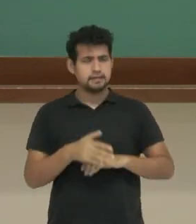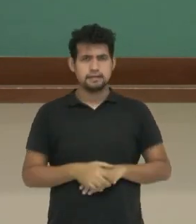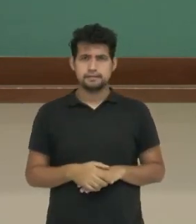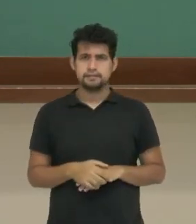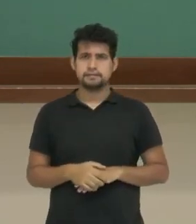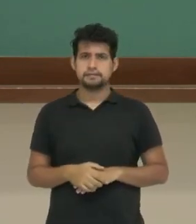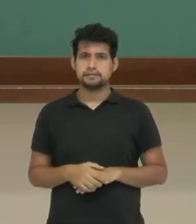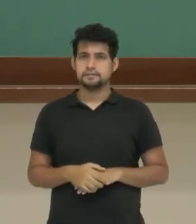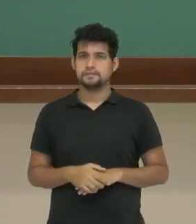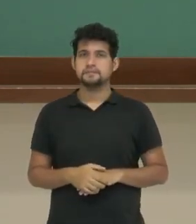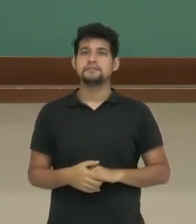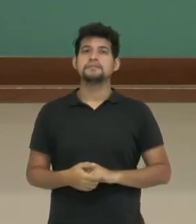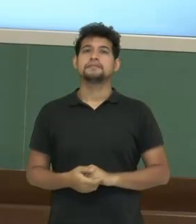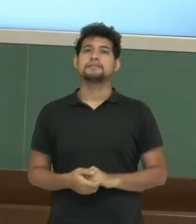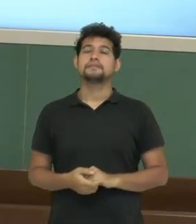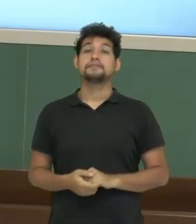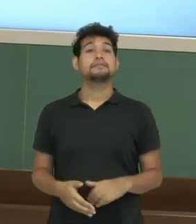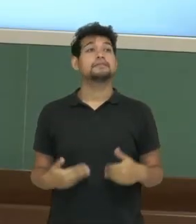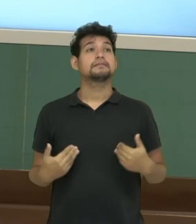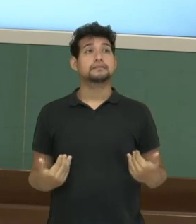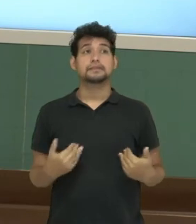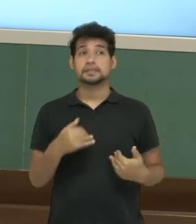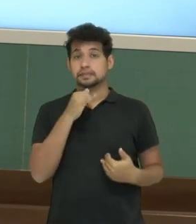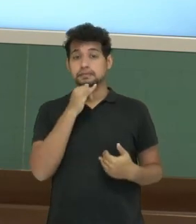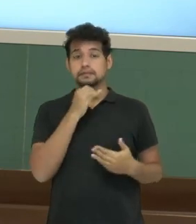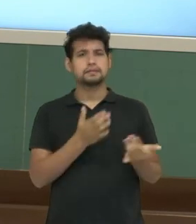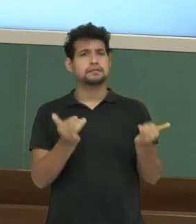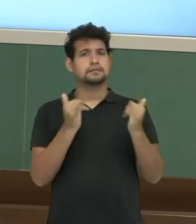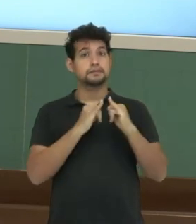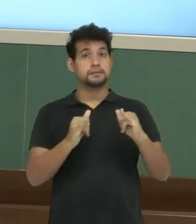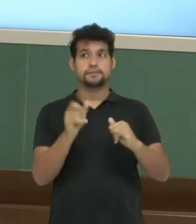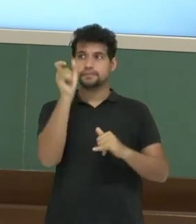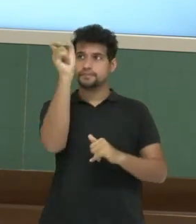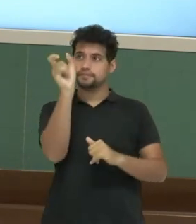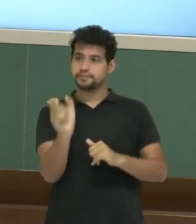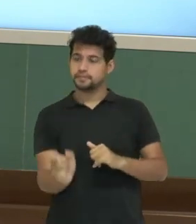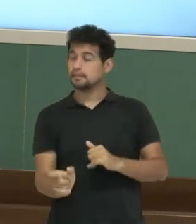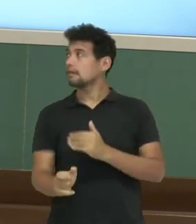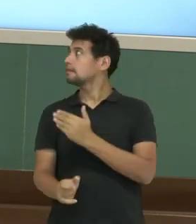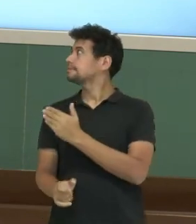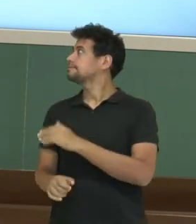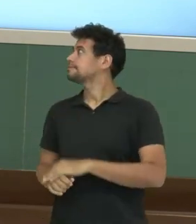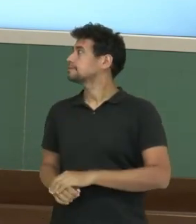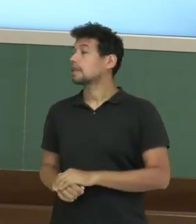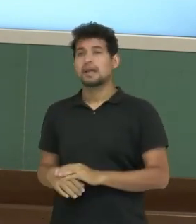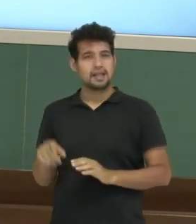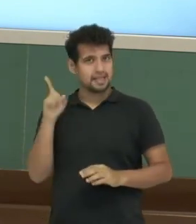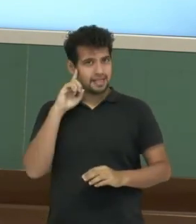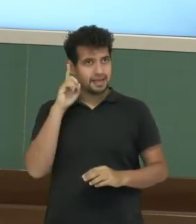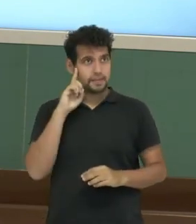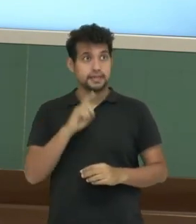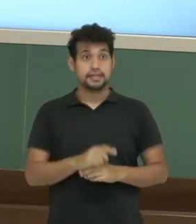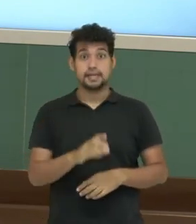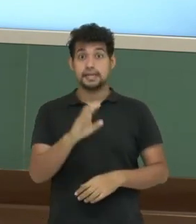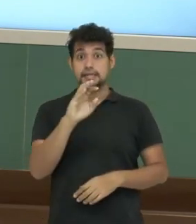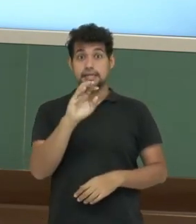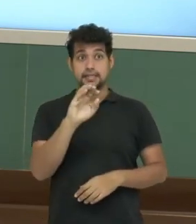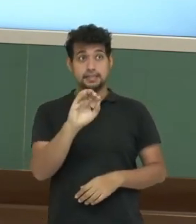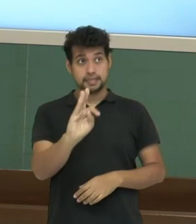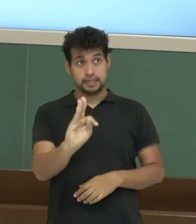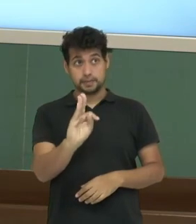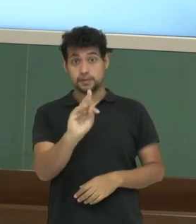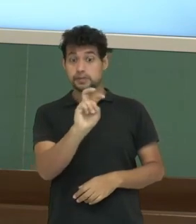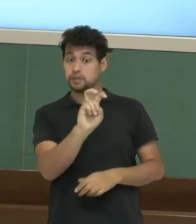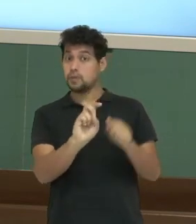coisa. Vamos lá. Então, tirando os dados do problema, o tempo era 5 meses, taxa 3%